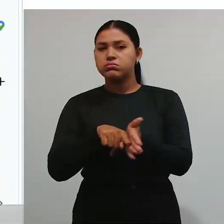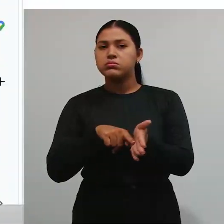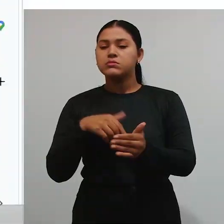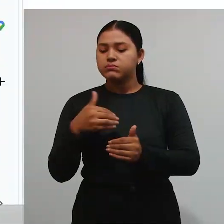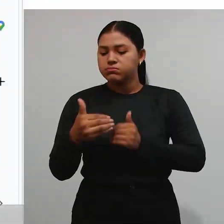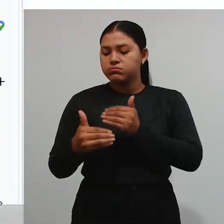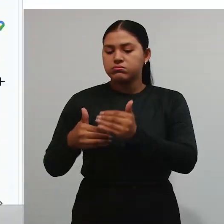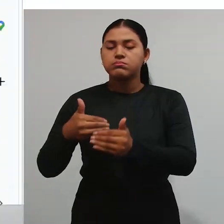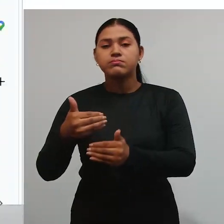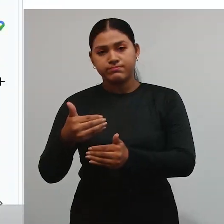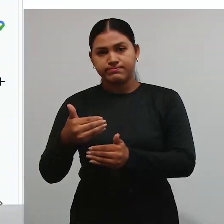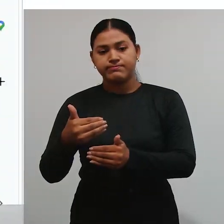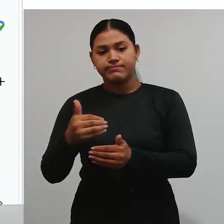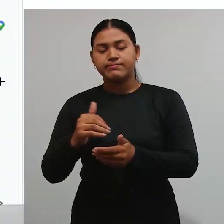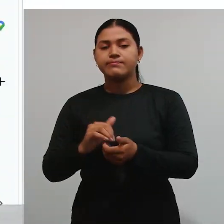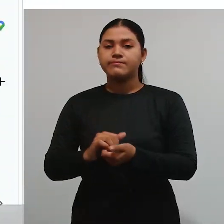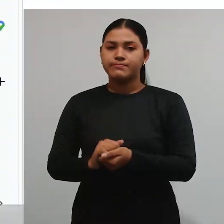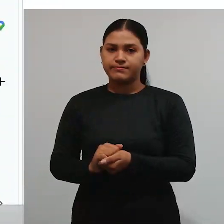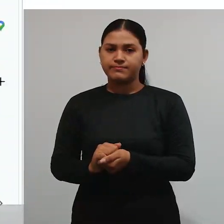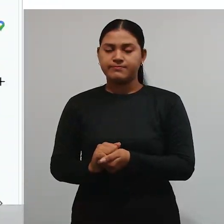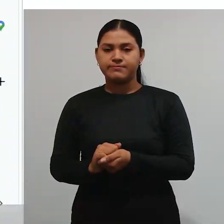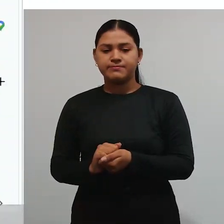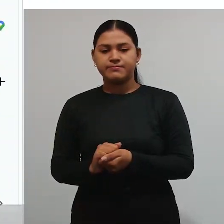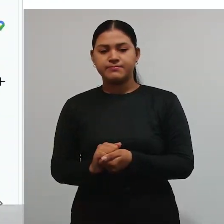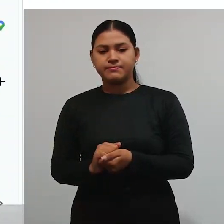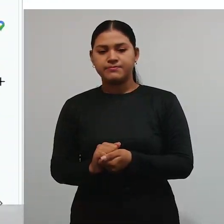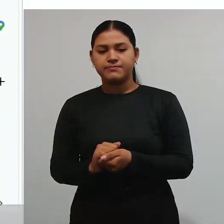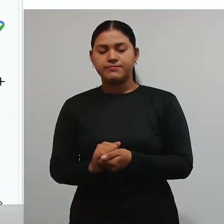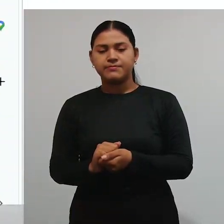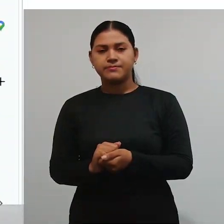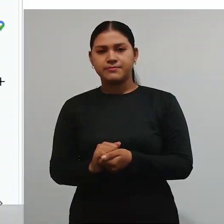Assim, ser professor